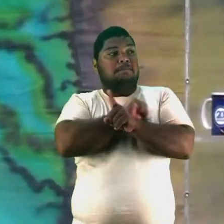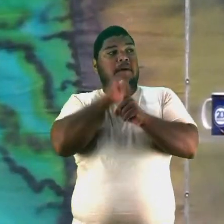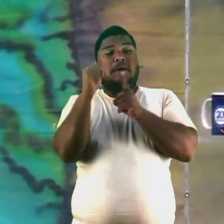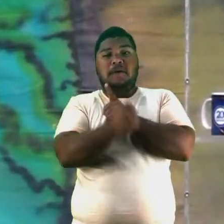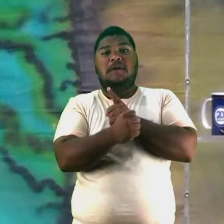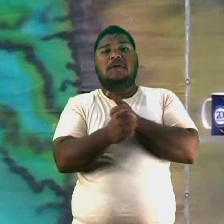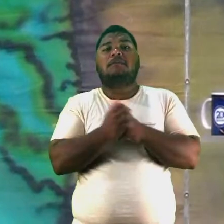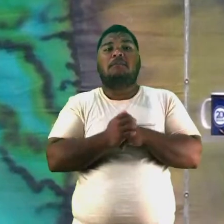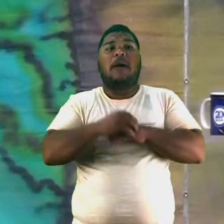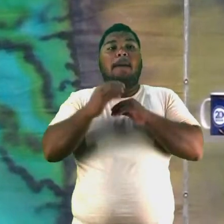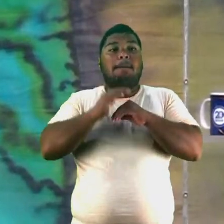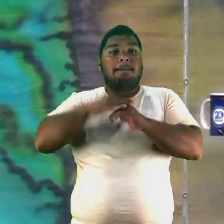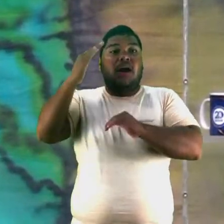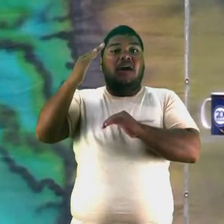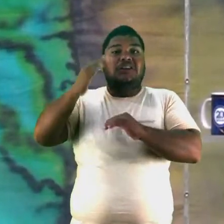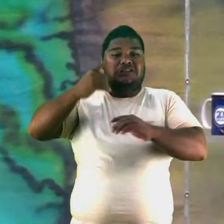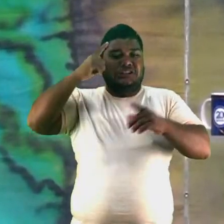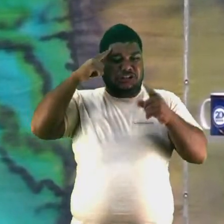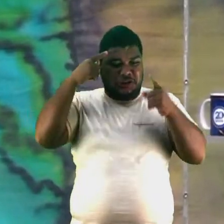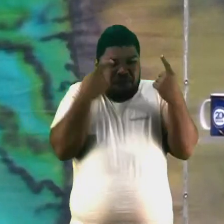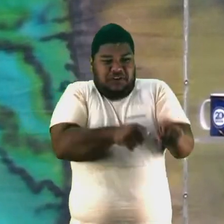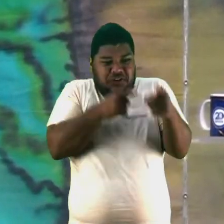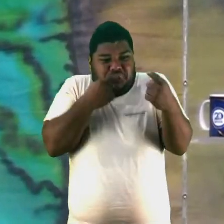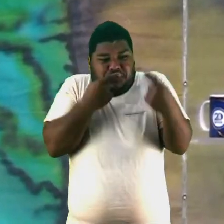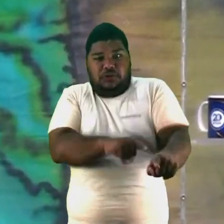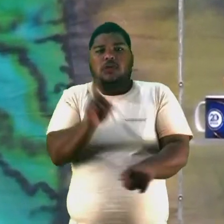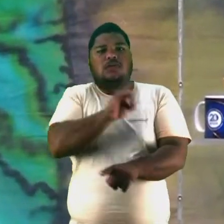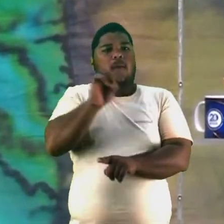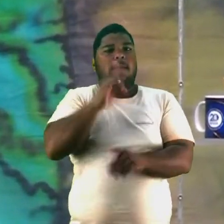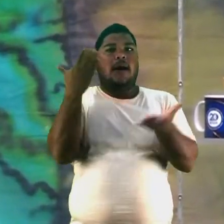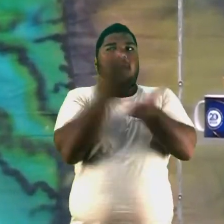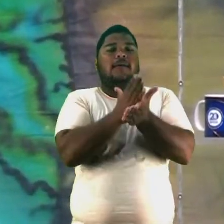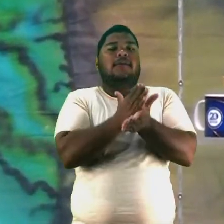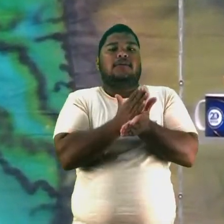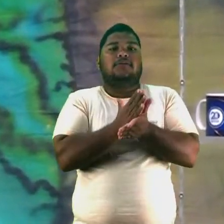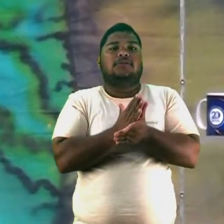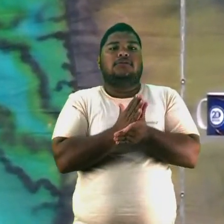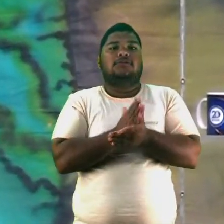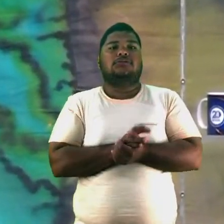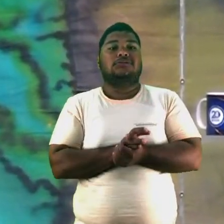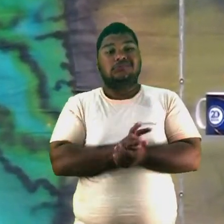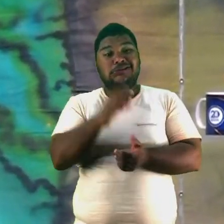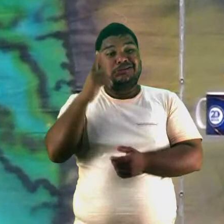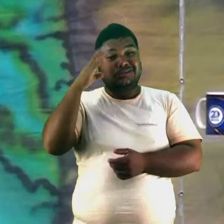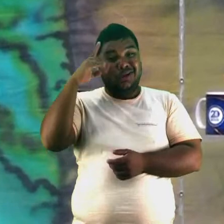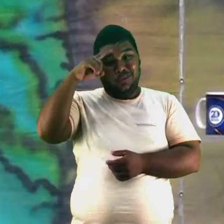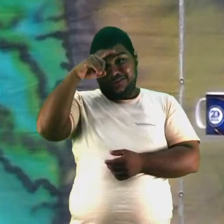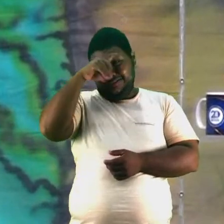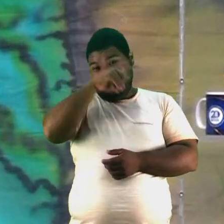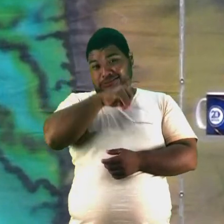atribuições, mais desafios. Não para. Isso é ruim, não é legal.